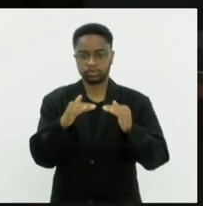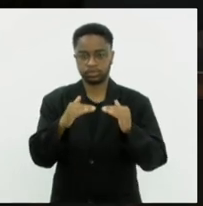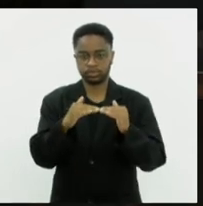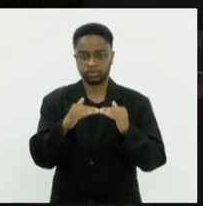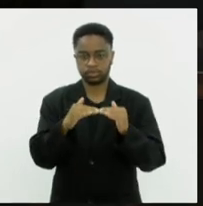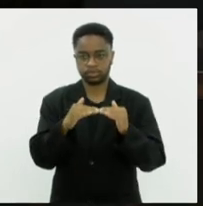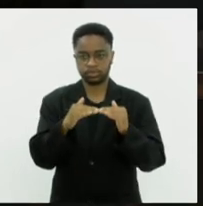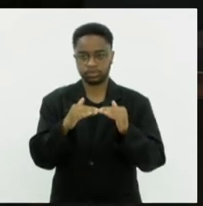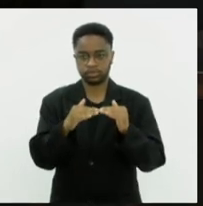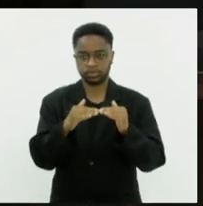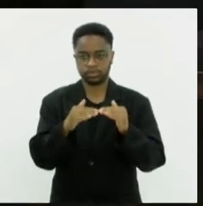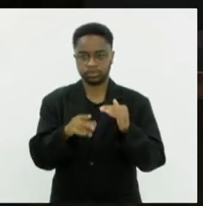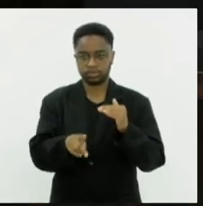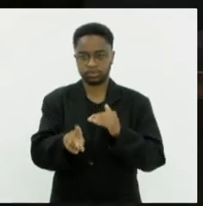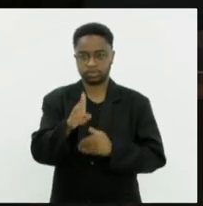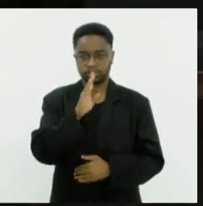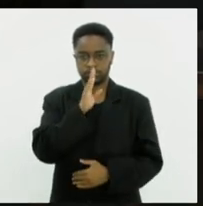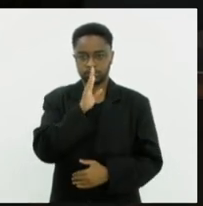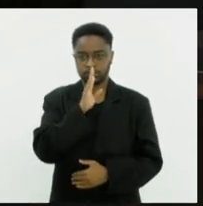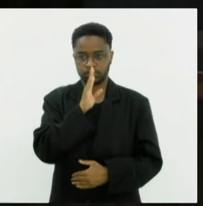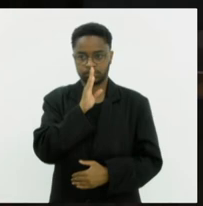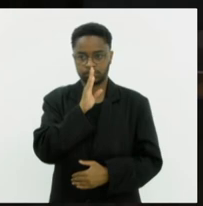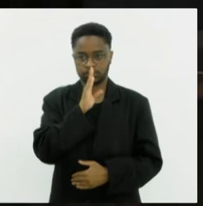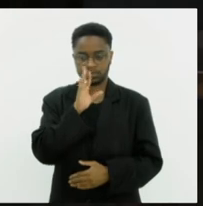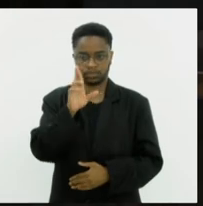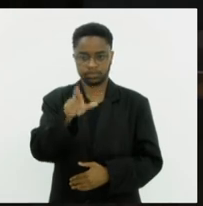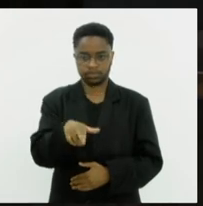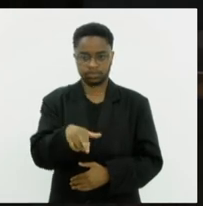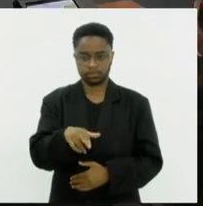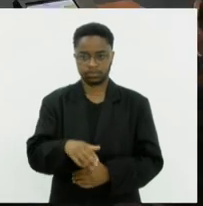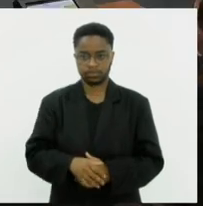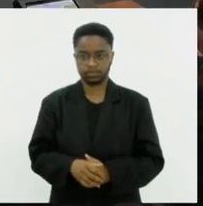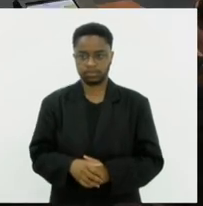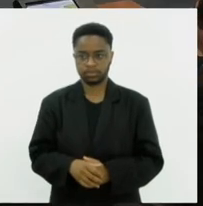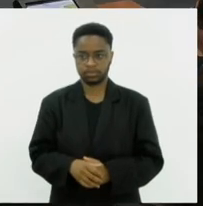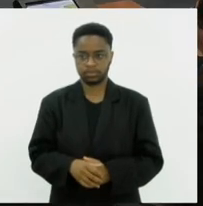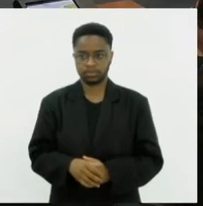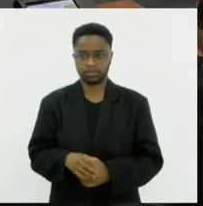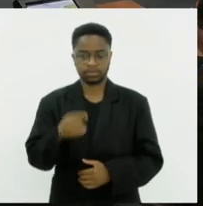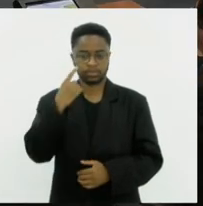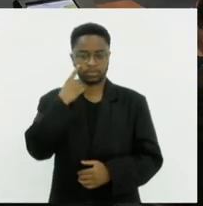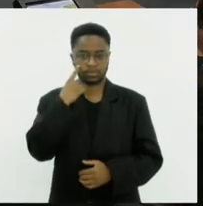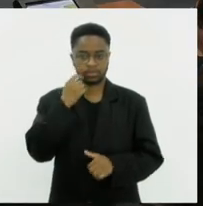aprovam, permaneçam como estão, rejeitado. Verificação.